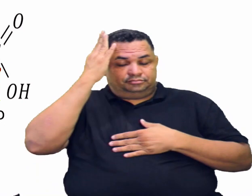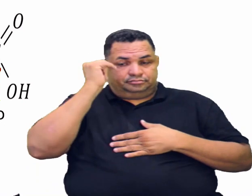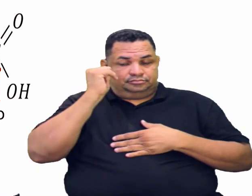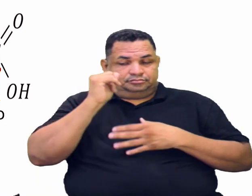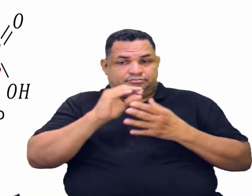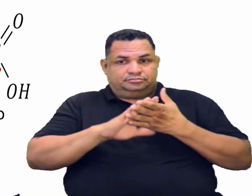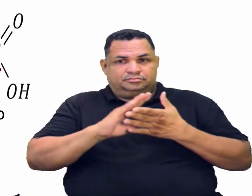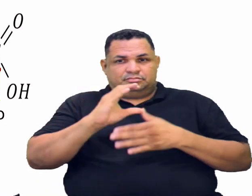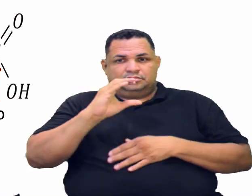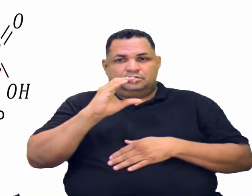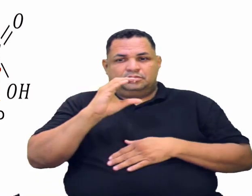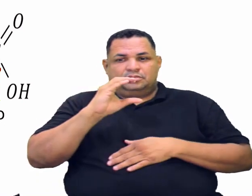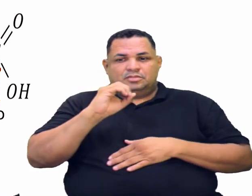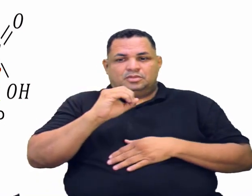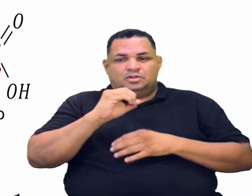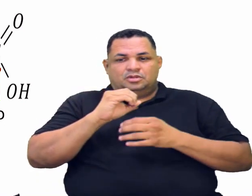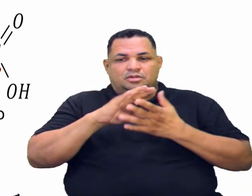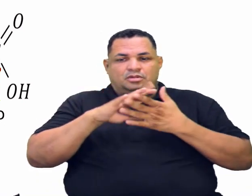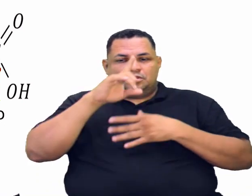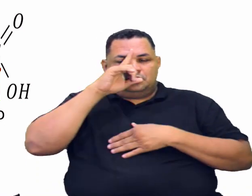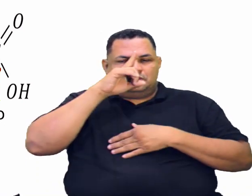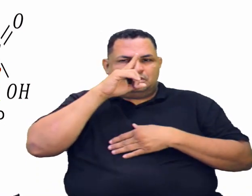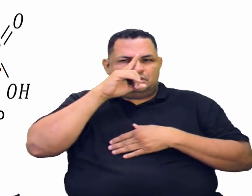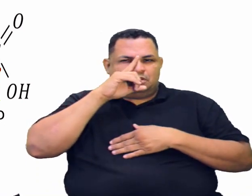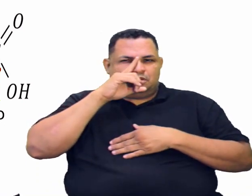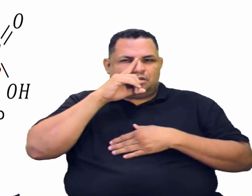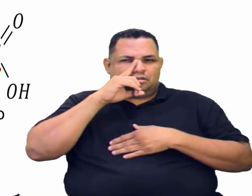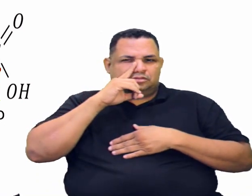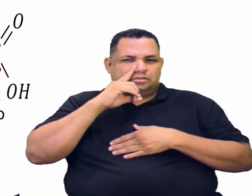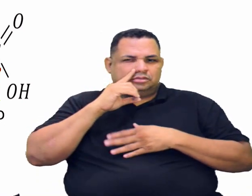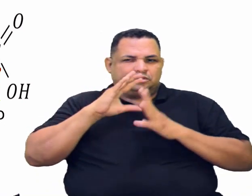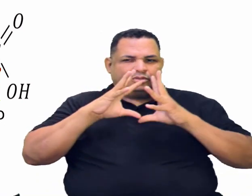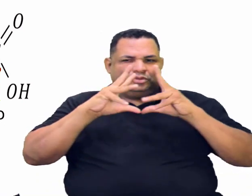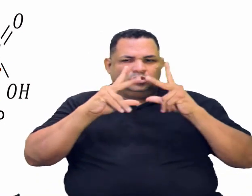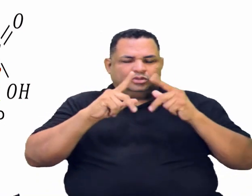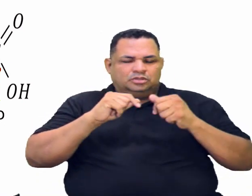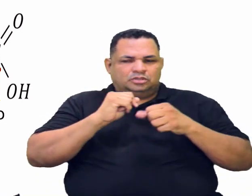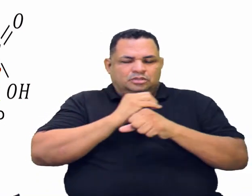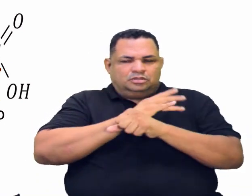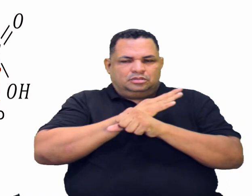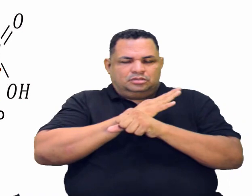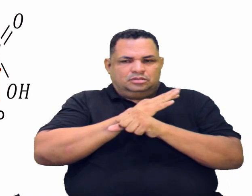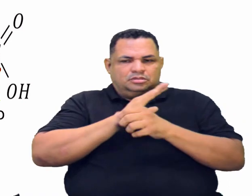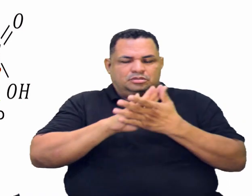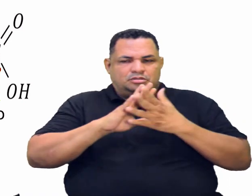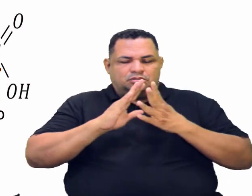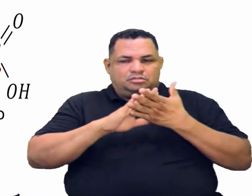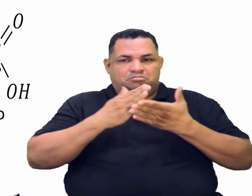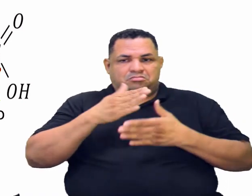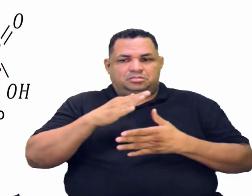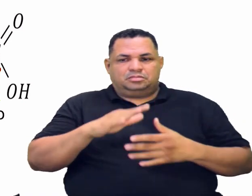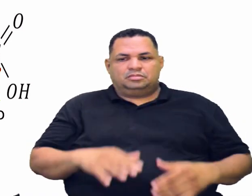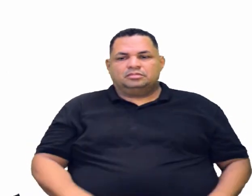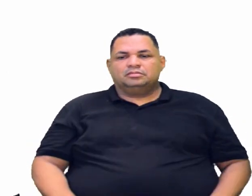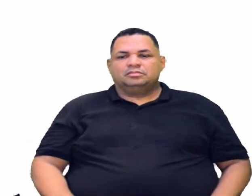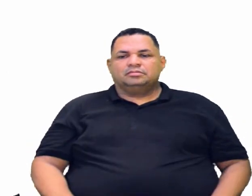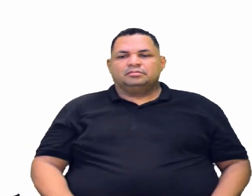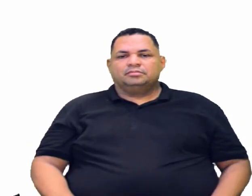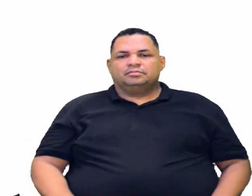a oxidação é parcial ou total. Sabendo, você vai saber qual é o produto, se é um aldeído ou um ácido